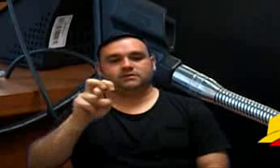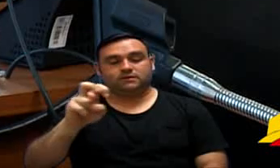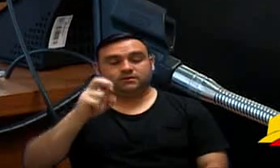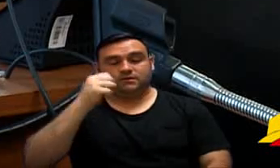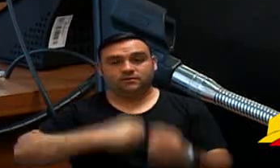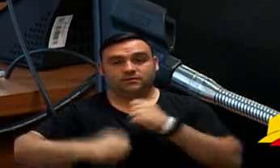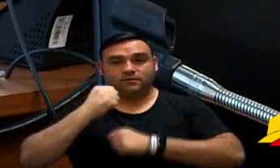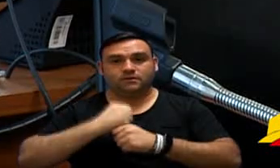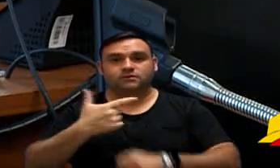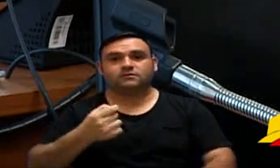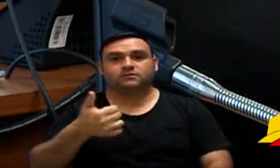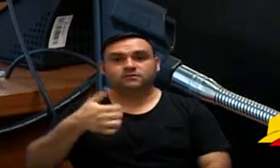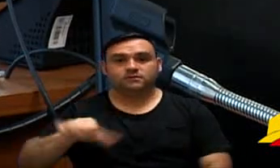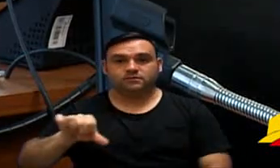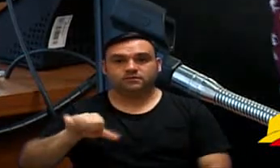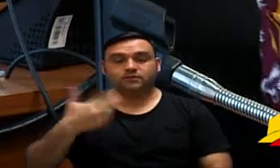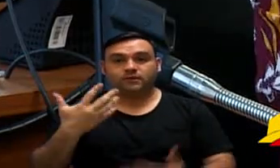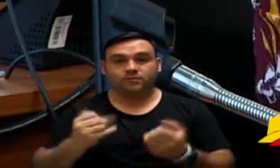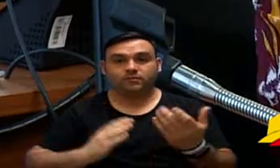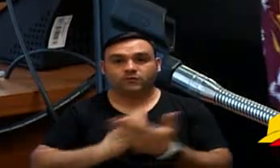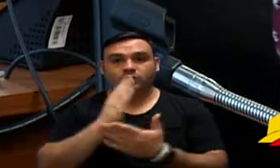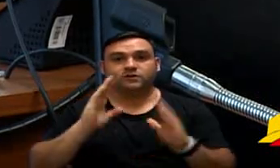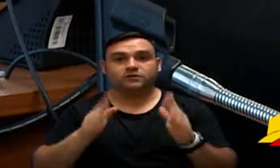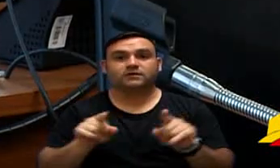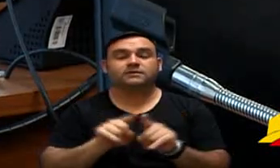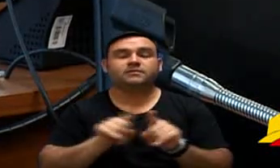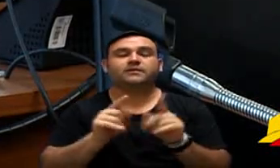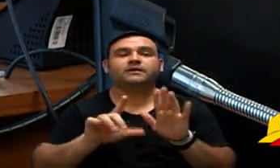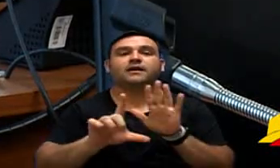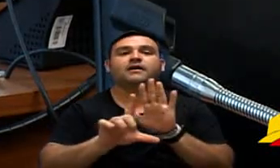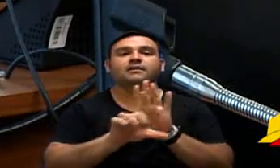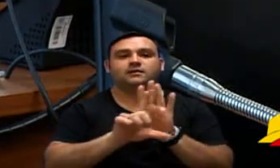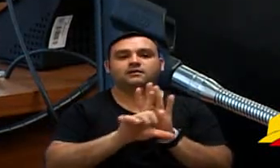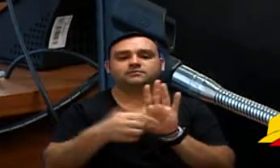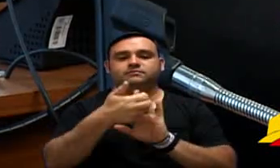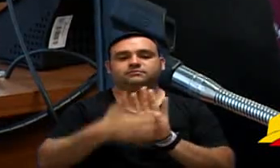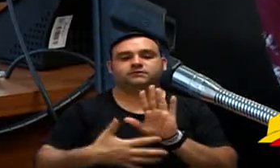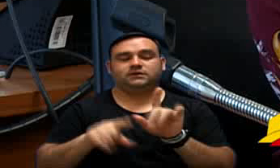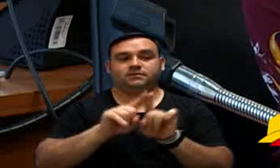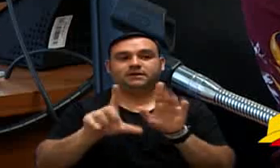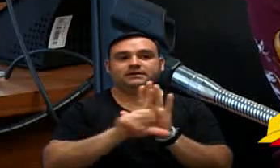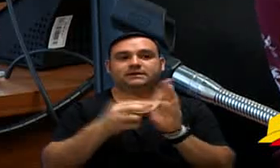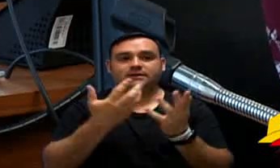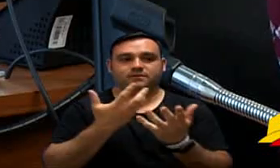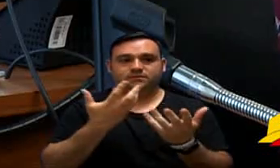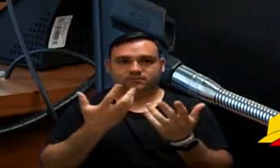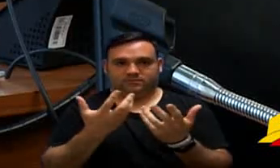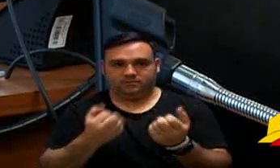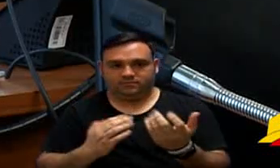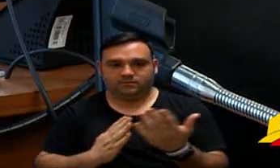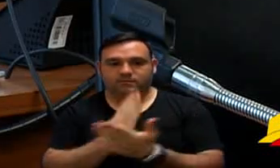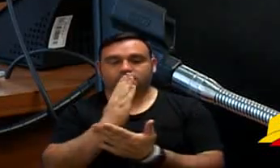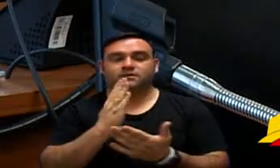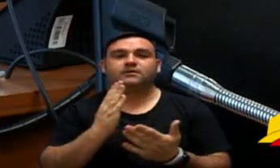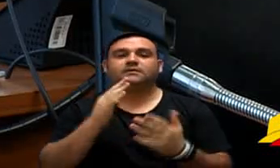13.935, de 2019 foi aprovado. O senhor citou a lei, que conforme a lei que foi aprovada